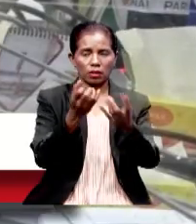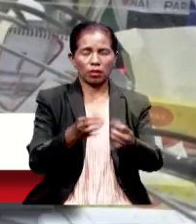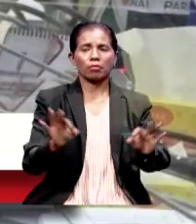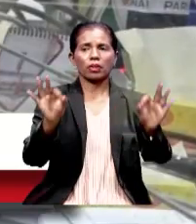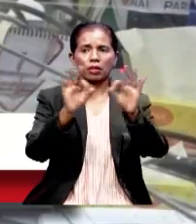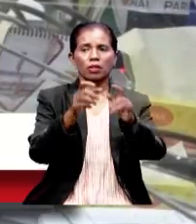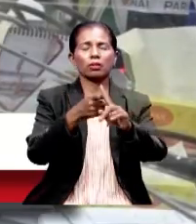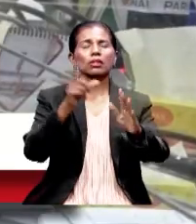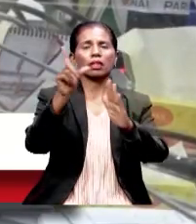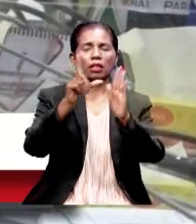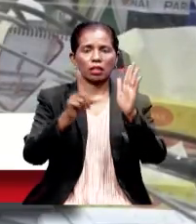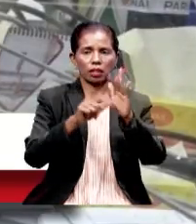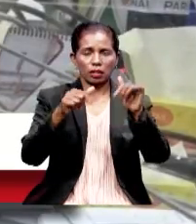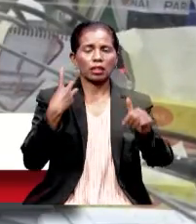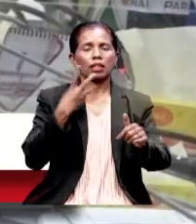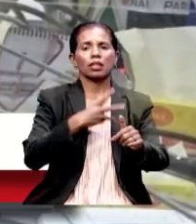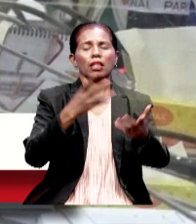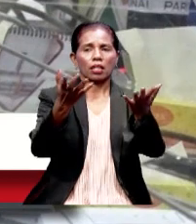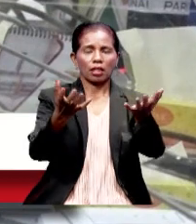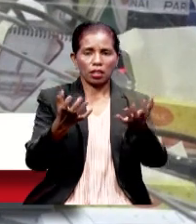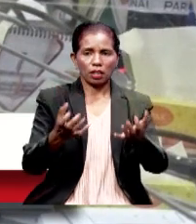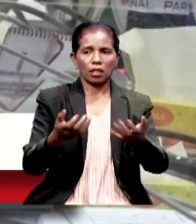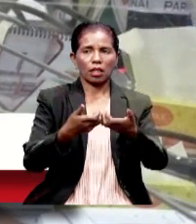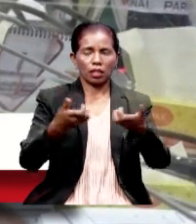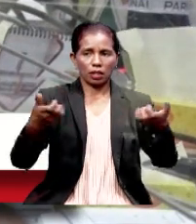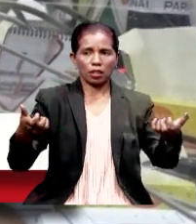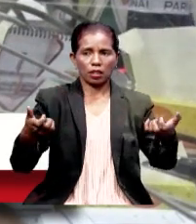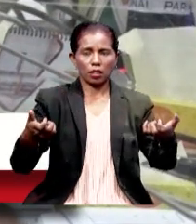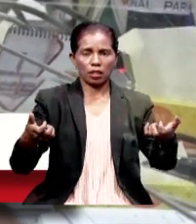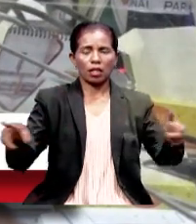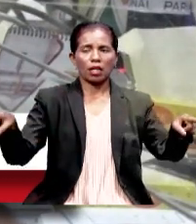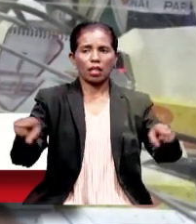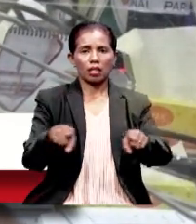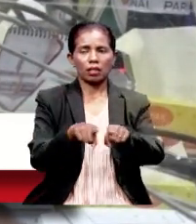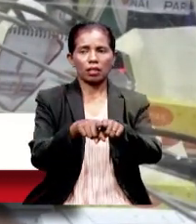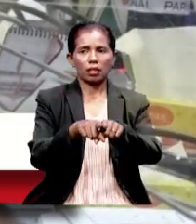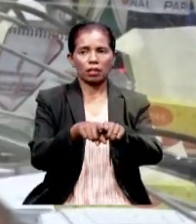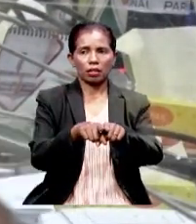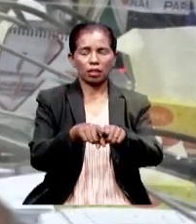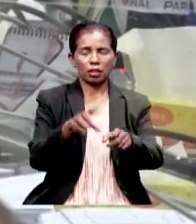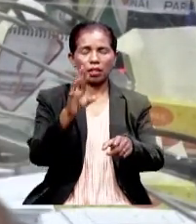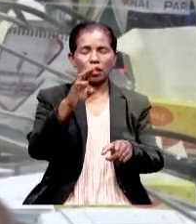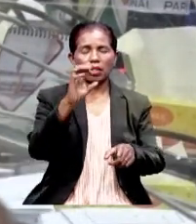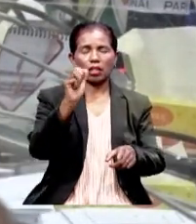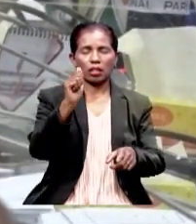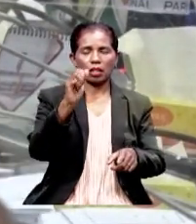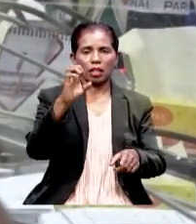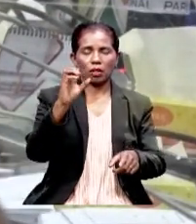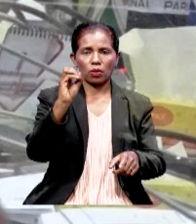principal husi lei ida nemaka itakarak haketak tiha halo separatiha ida rayuane ho